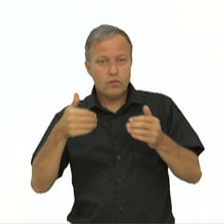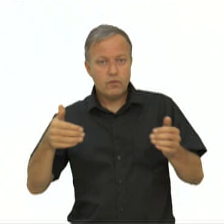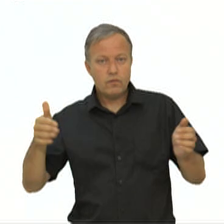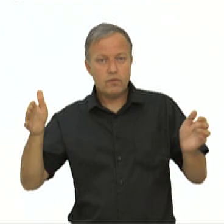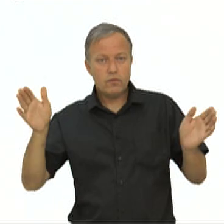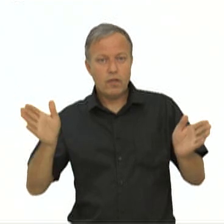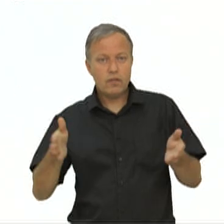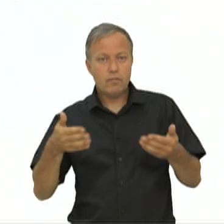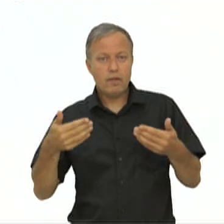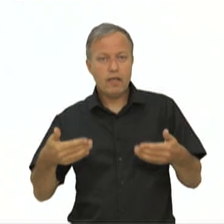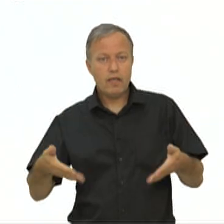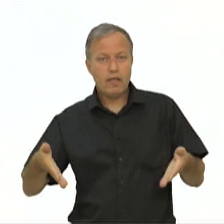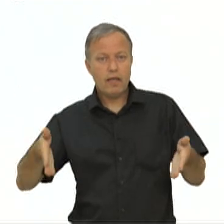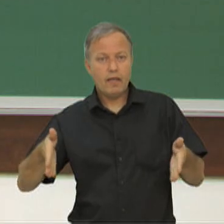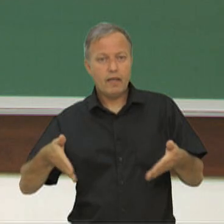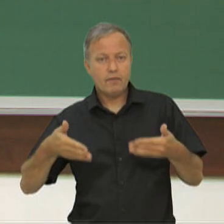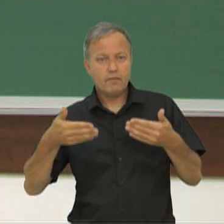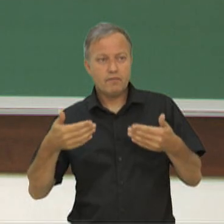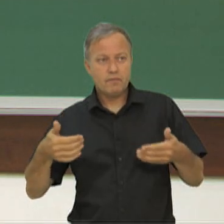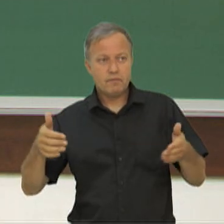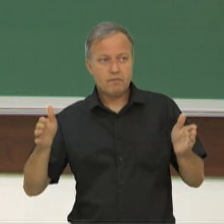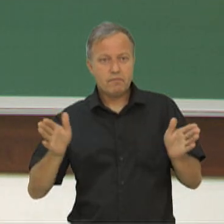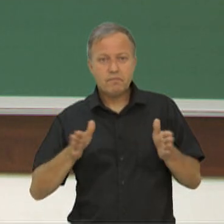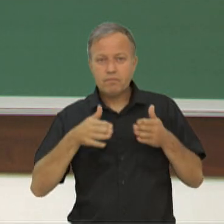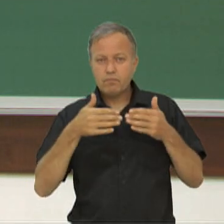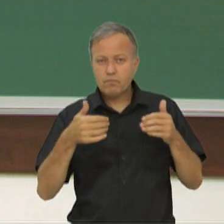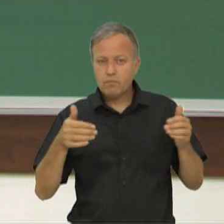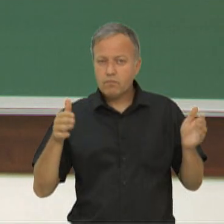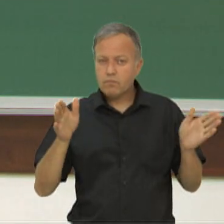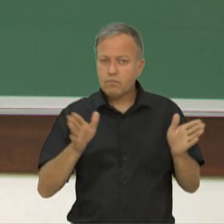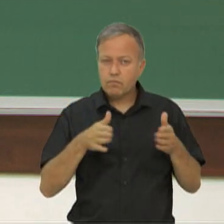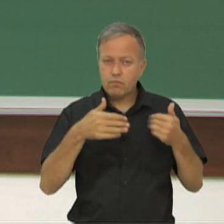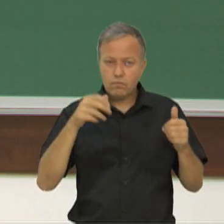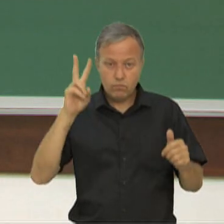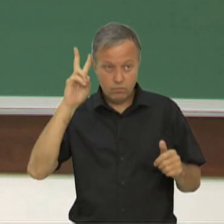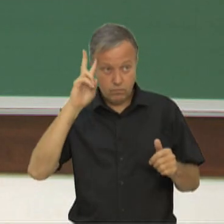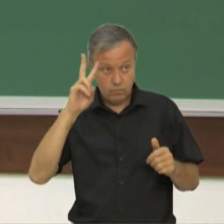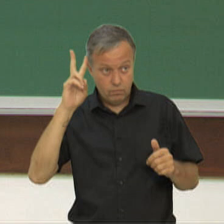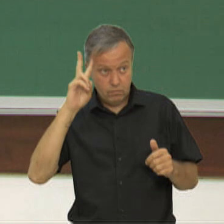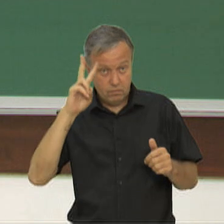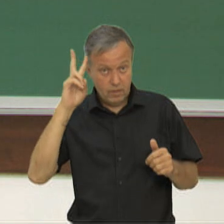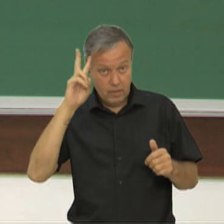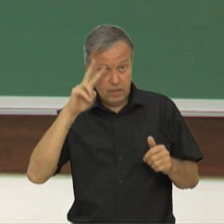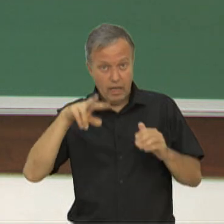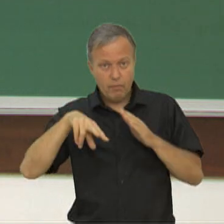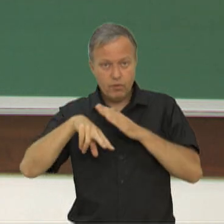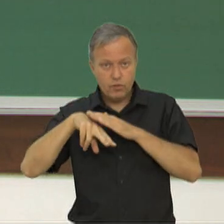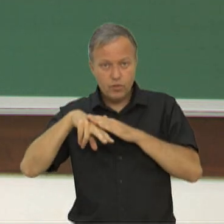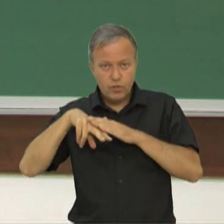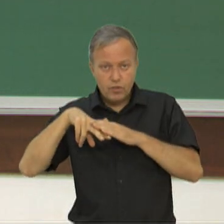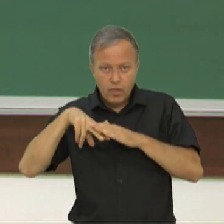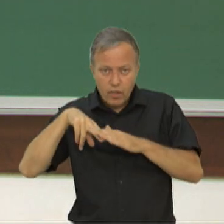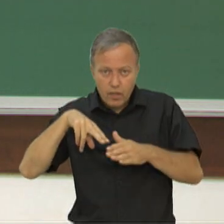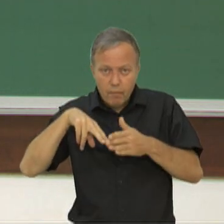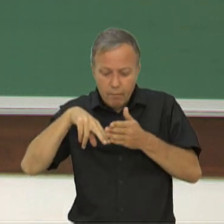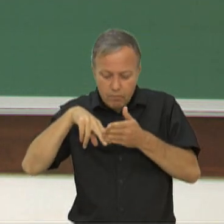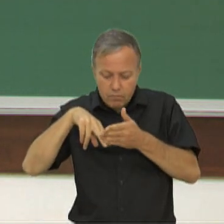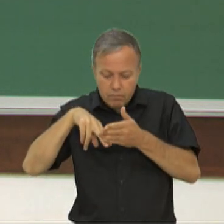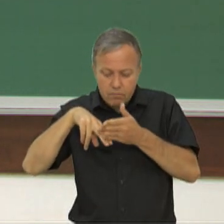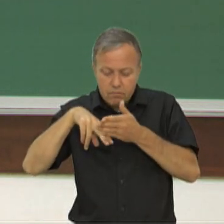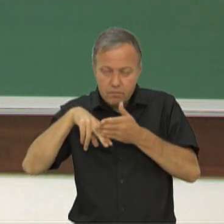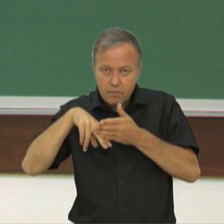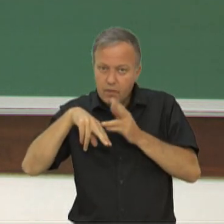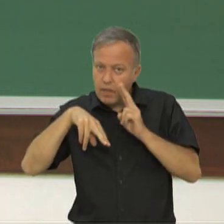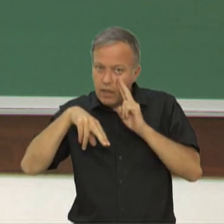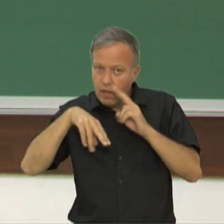e simplicidade. Pessoal, lembram que eu comentei com vocês que os vestidos, né, já estavam um pouquinho mais curtos